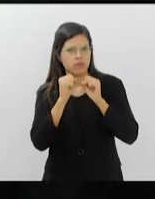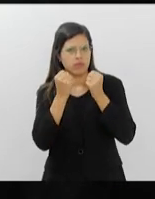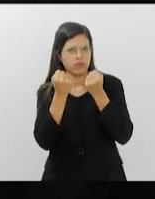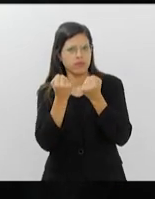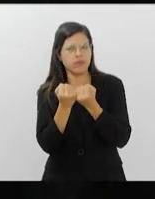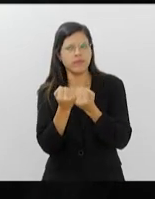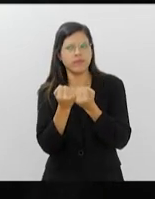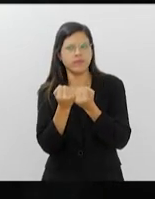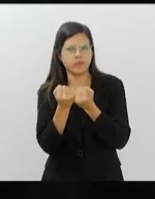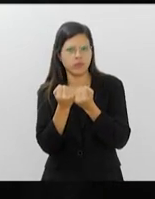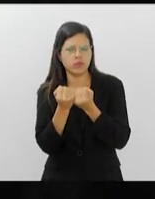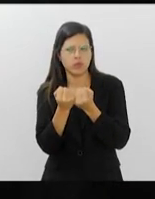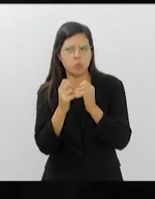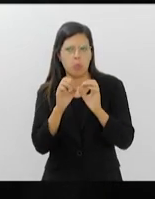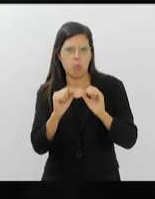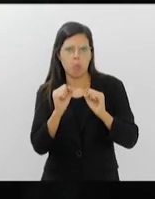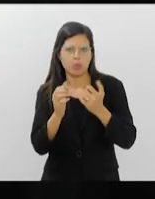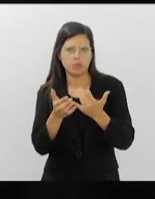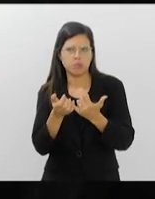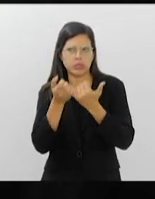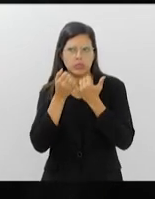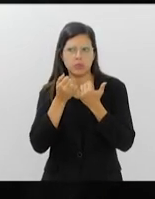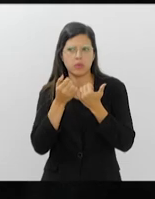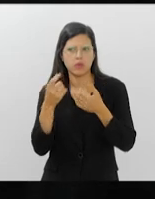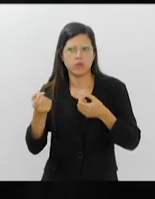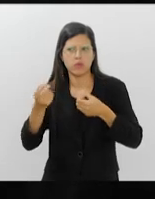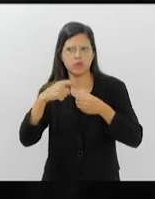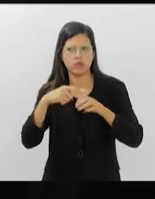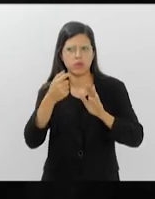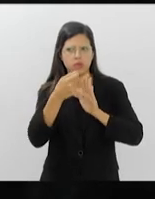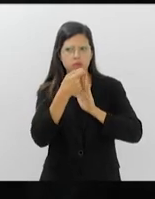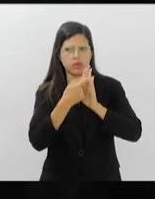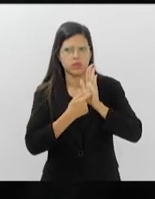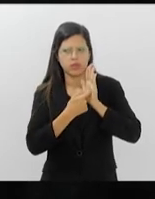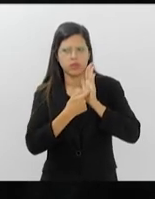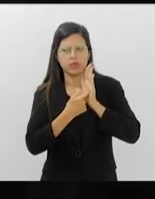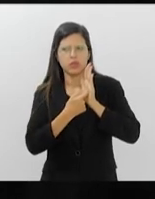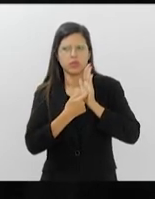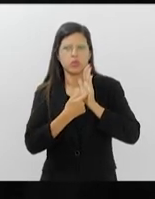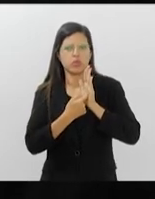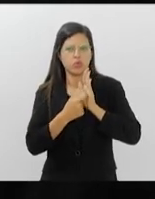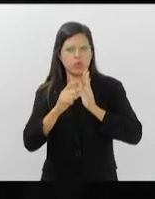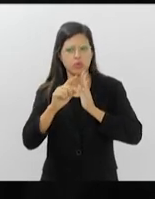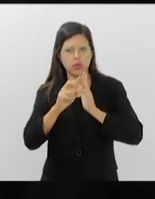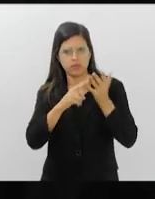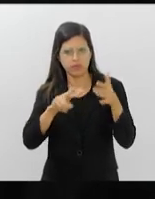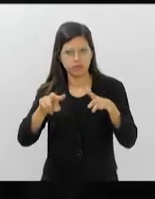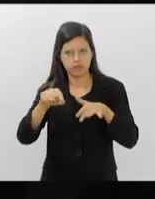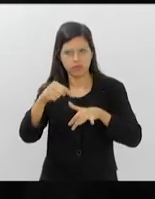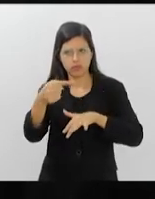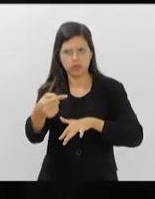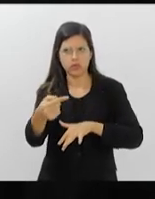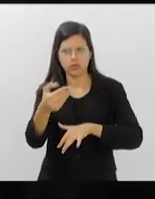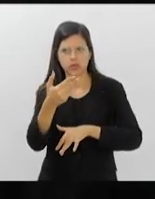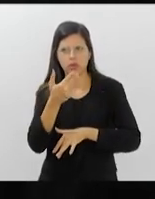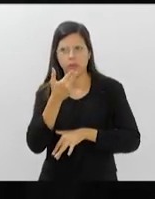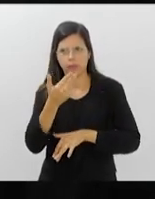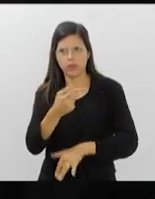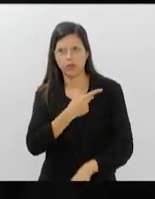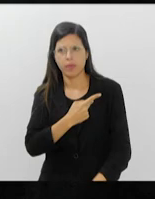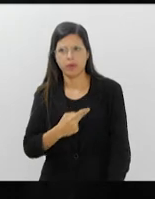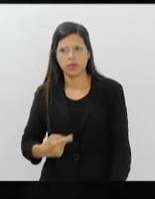Januário e voltaria à redação do vencido na próxima semana por uma solicitação minha à